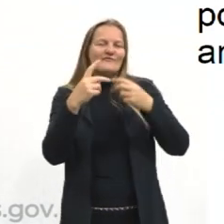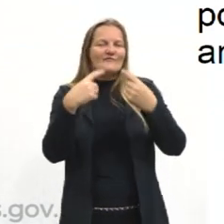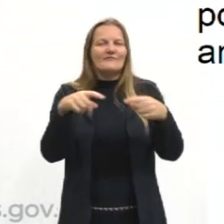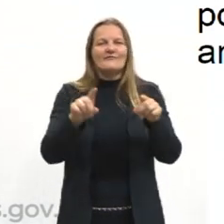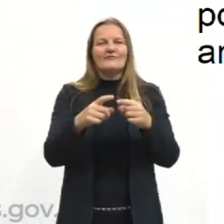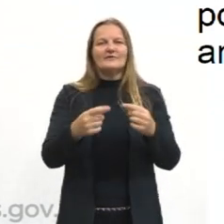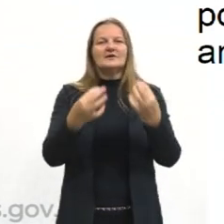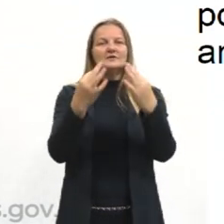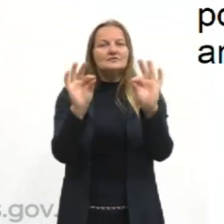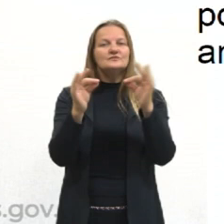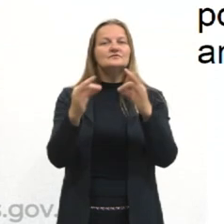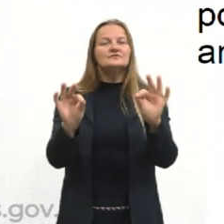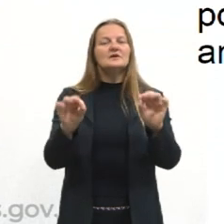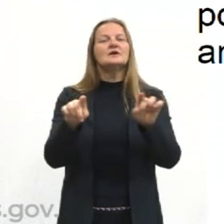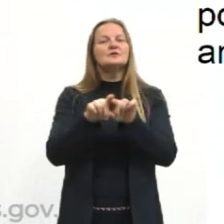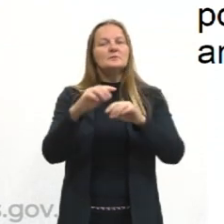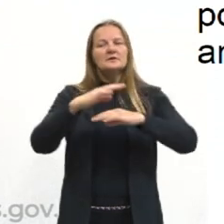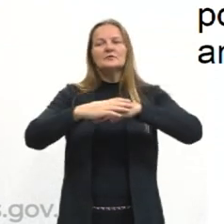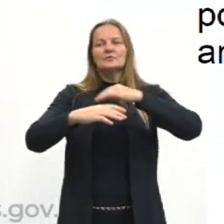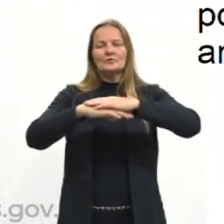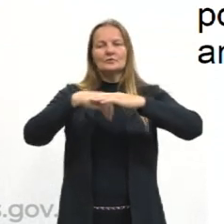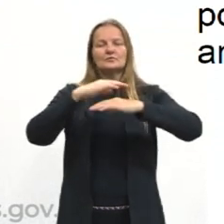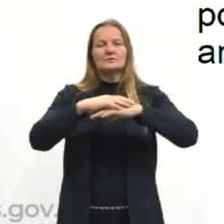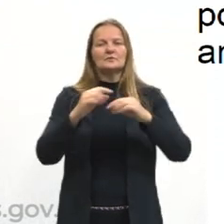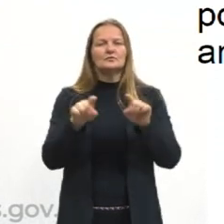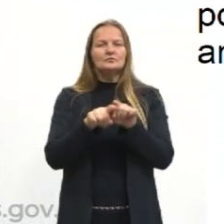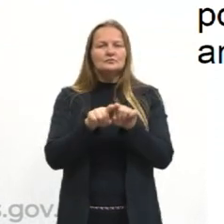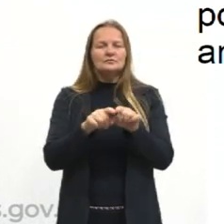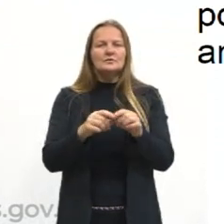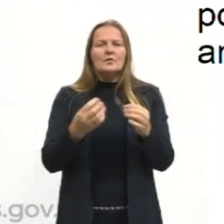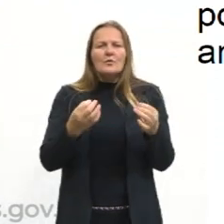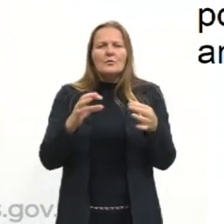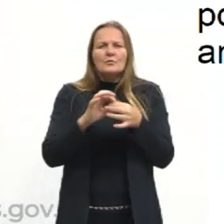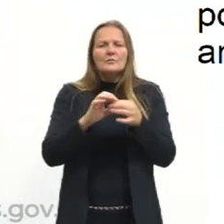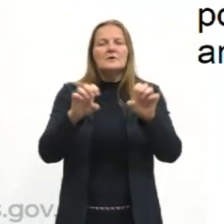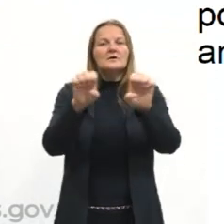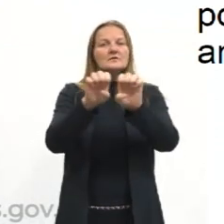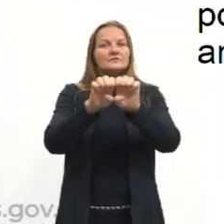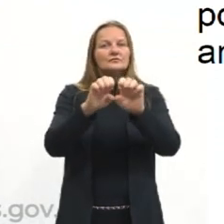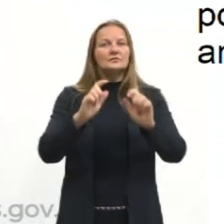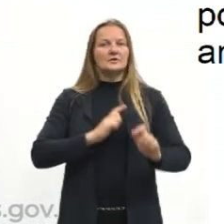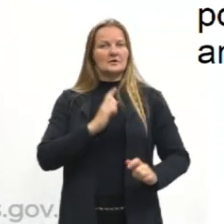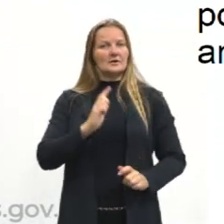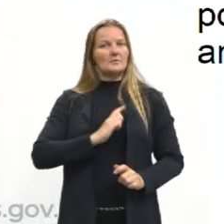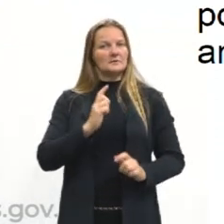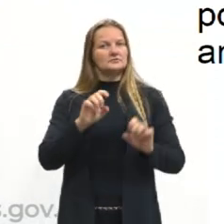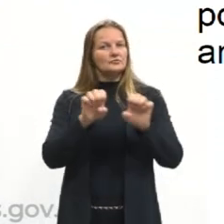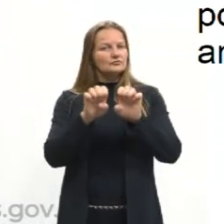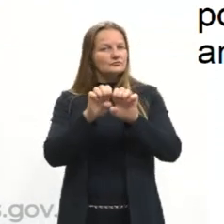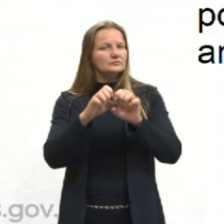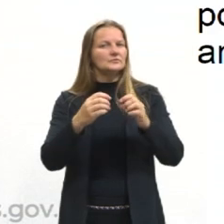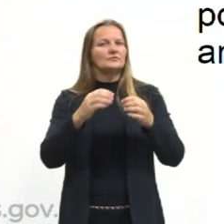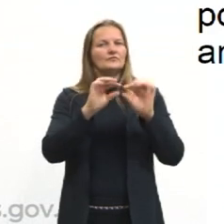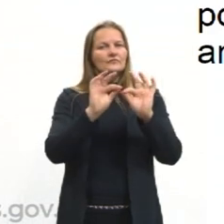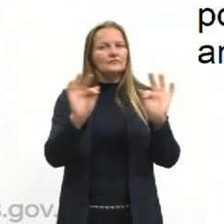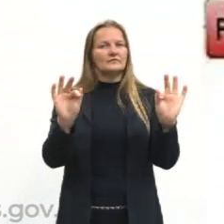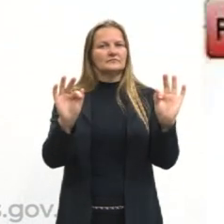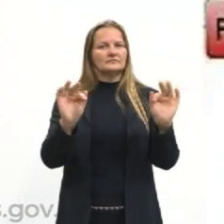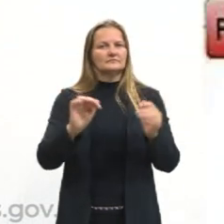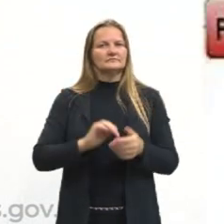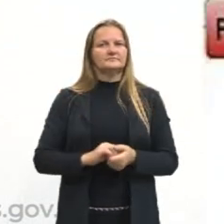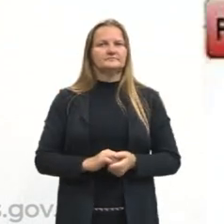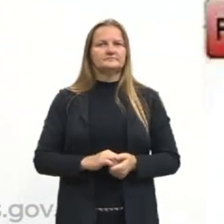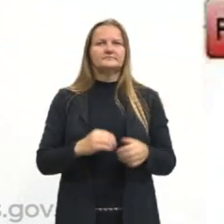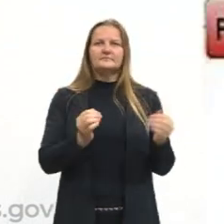figuras de sintaxe ou figuras de construção que vão interferir na estrutura gramatical da nossa frase